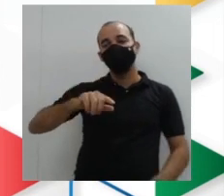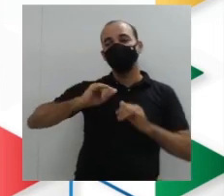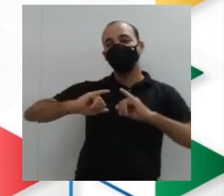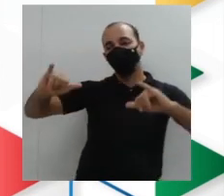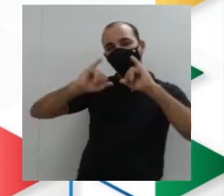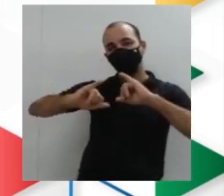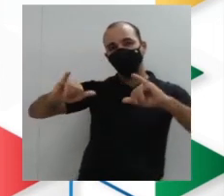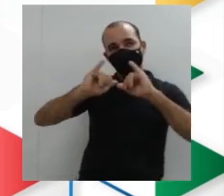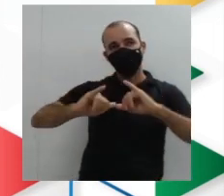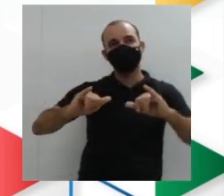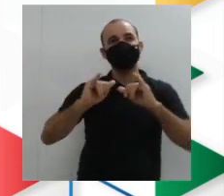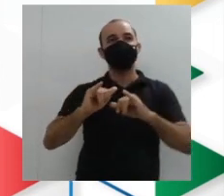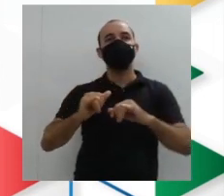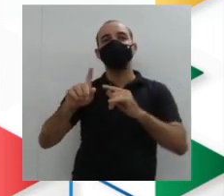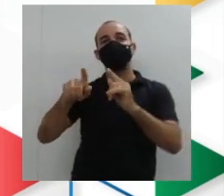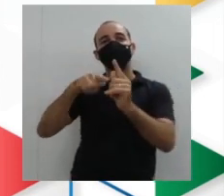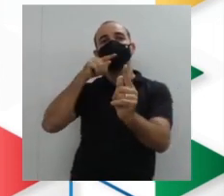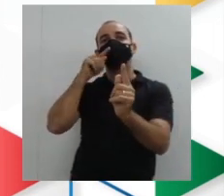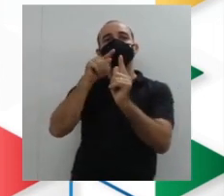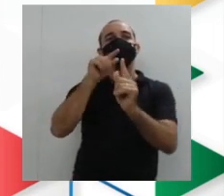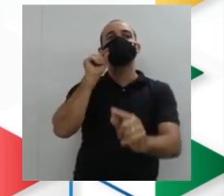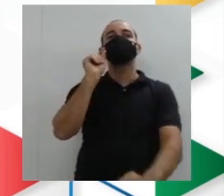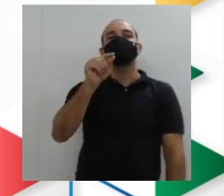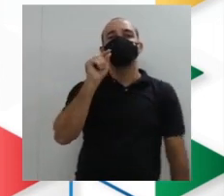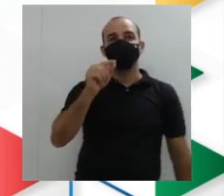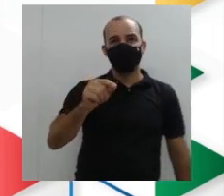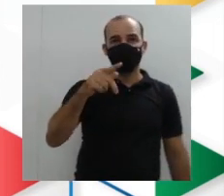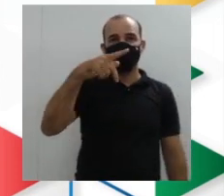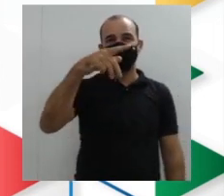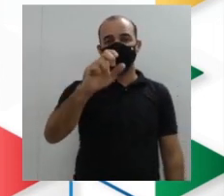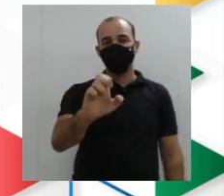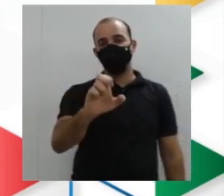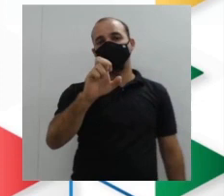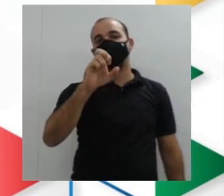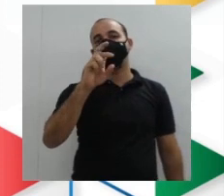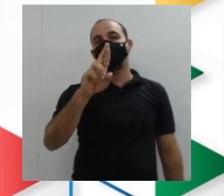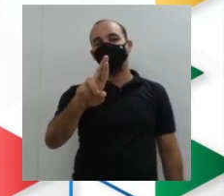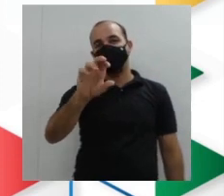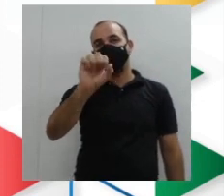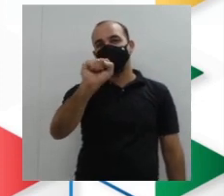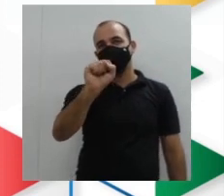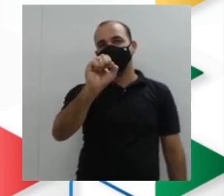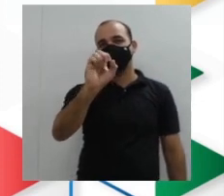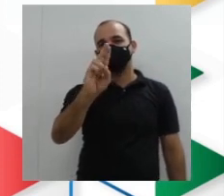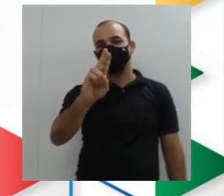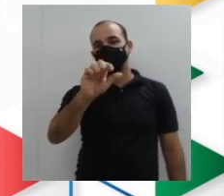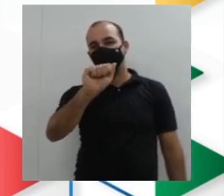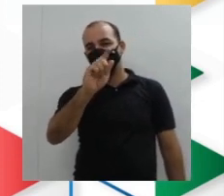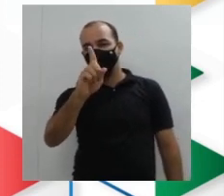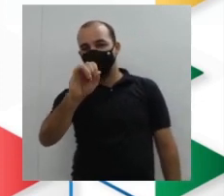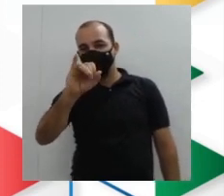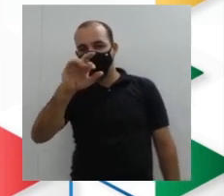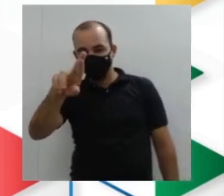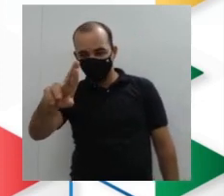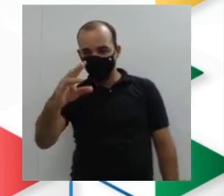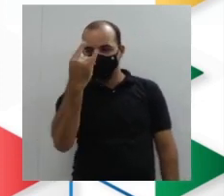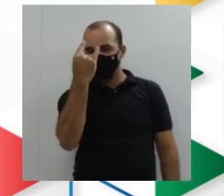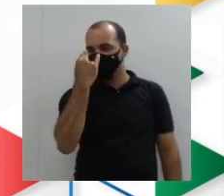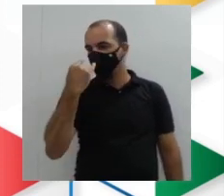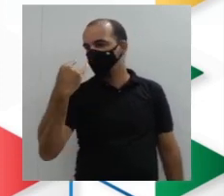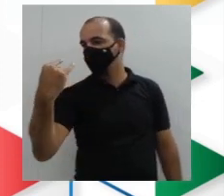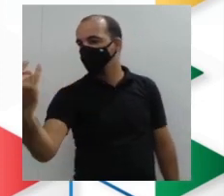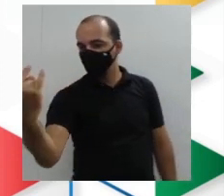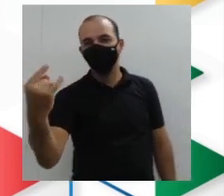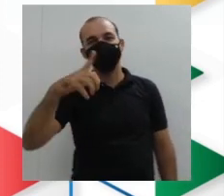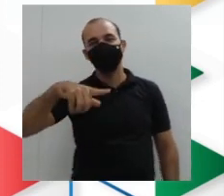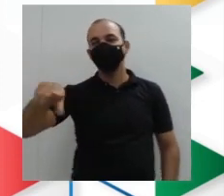persuadir opiniões ou primar por informações, a fim de convencer o leitor e obter